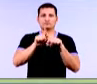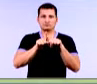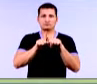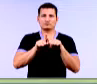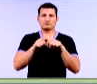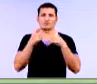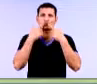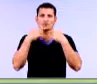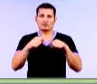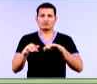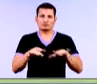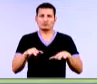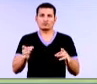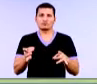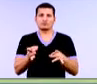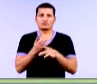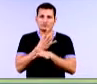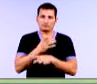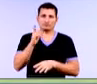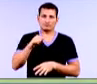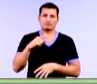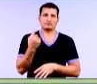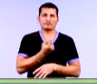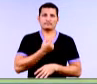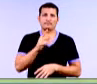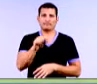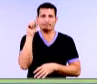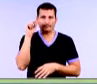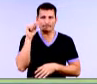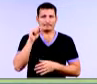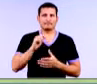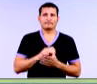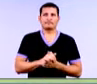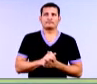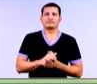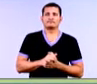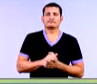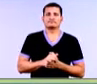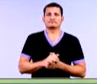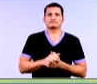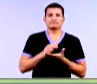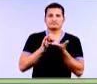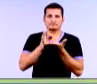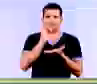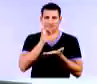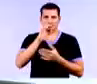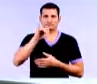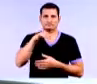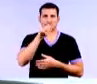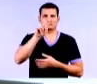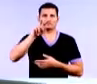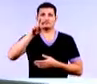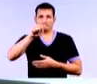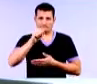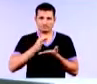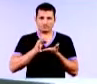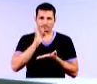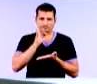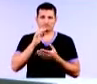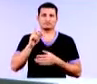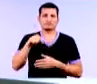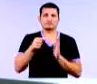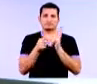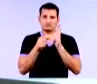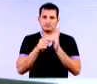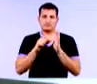completa, que é a que nós escolhemos, sendo como o Java. Essa é a ferramenta que a gente vai utilizar.